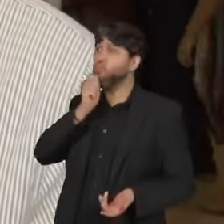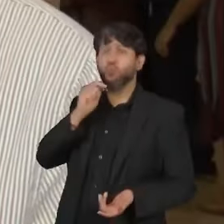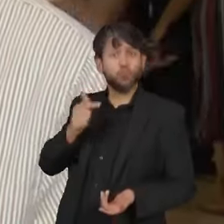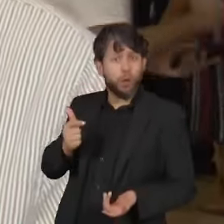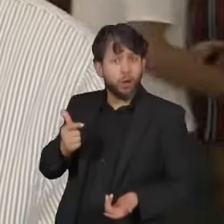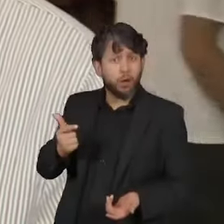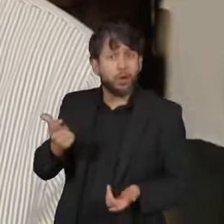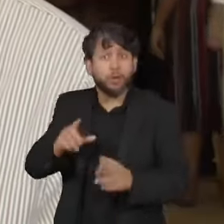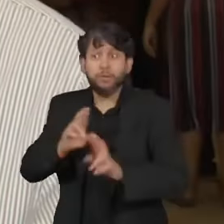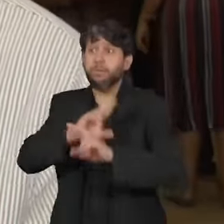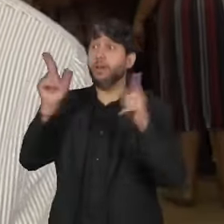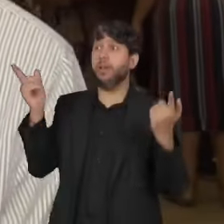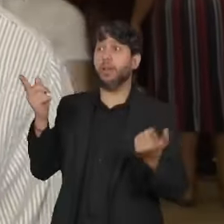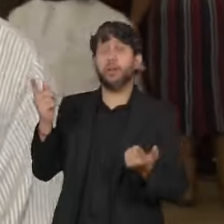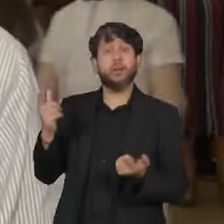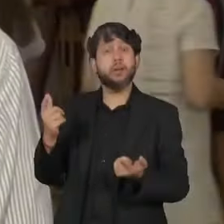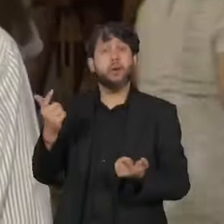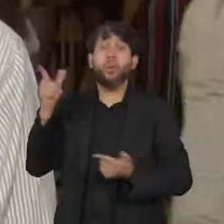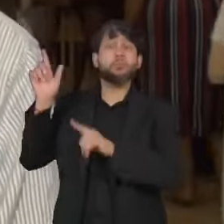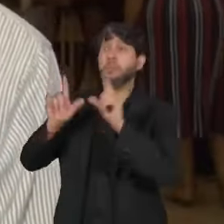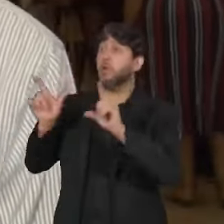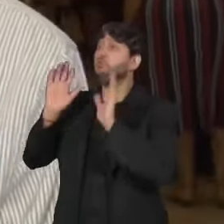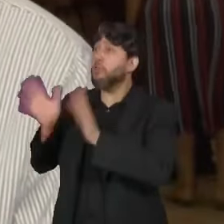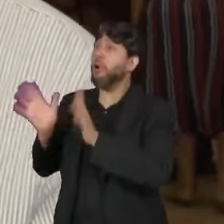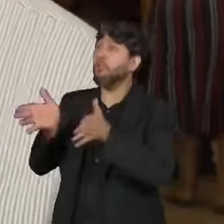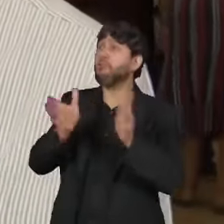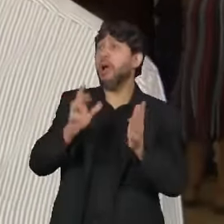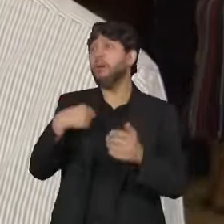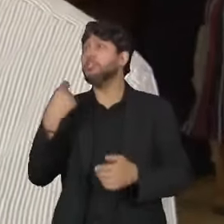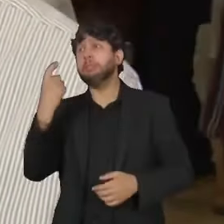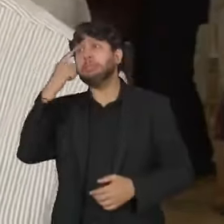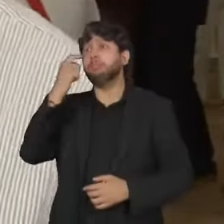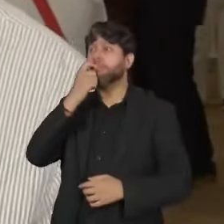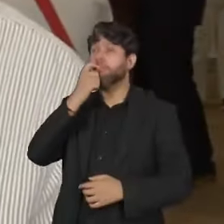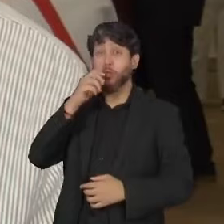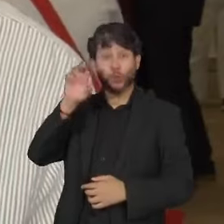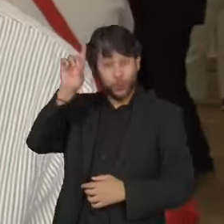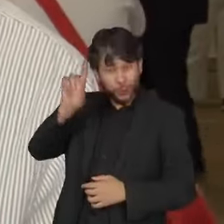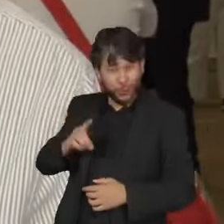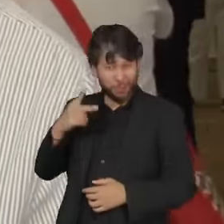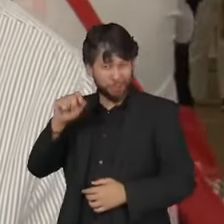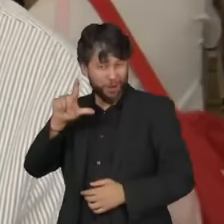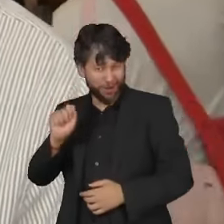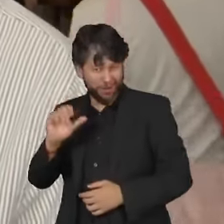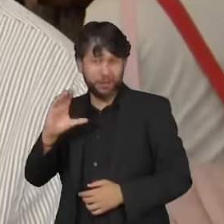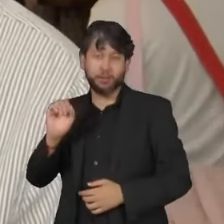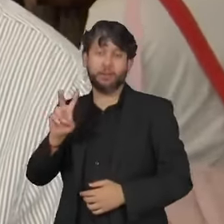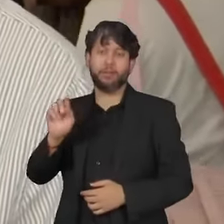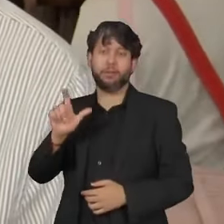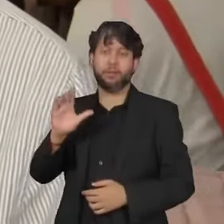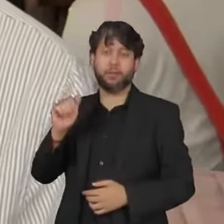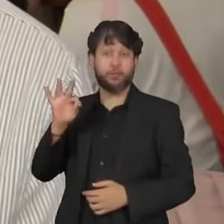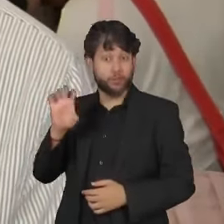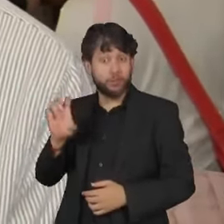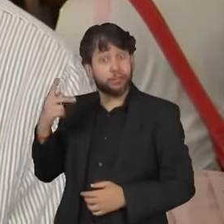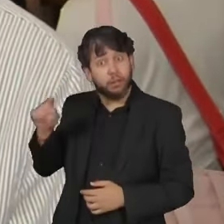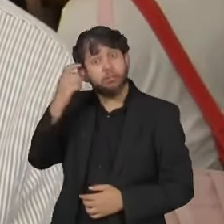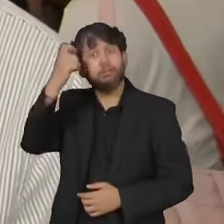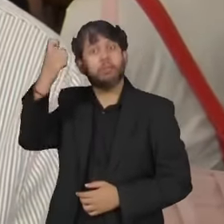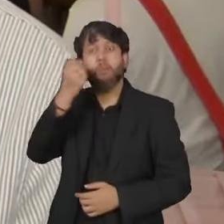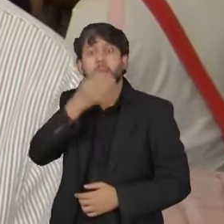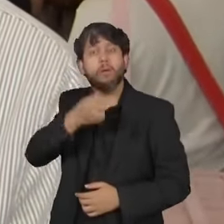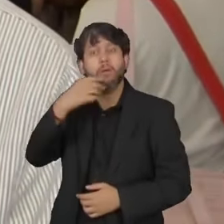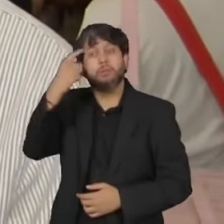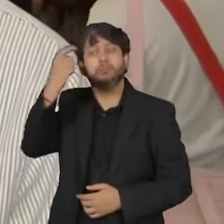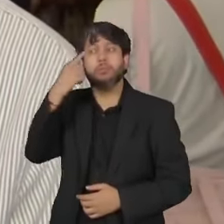coisa que fosse diferente das demais emissoras. E aí a nossa diretora de produção, a Paula Cavalcante, teve essa ideia brilhante.